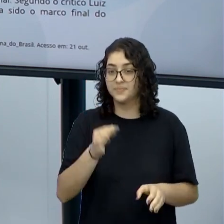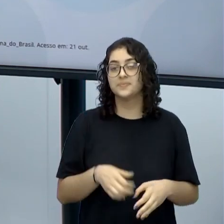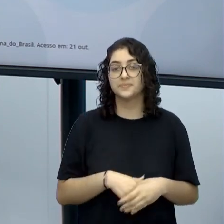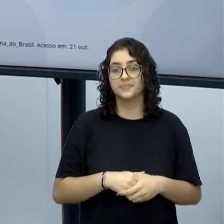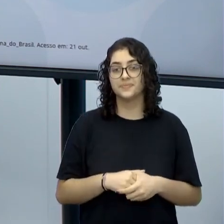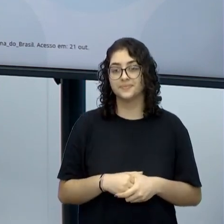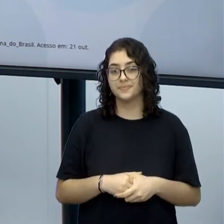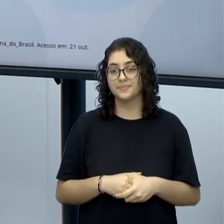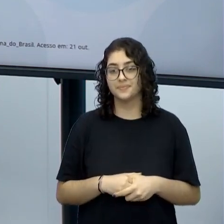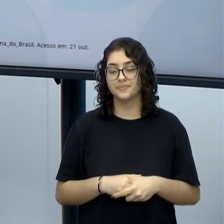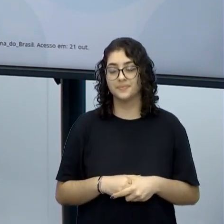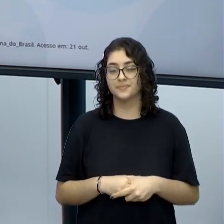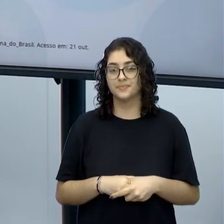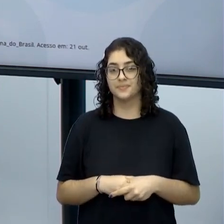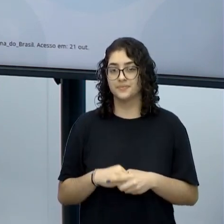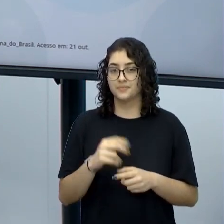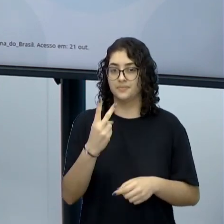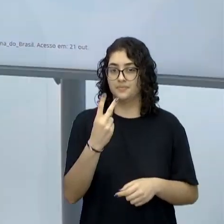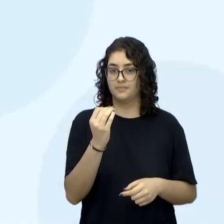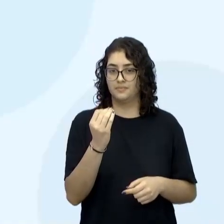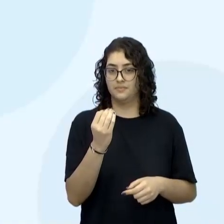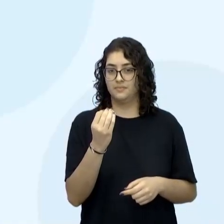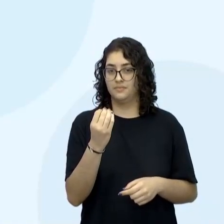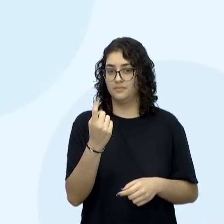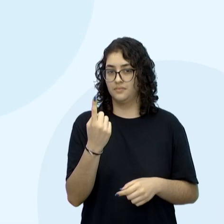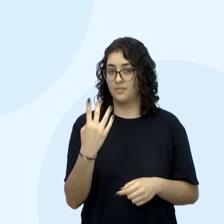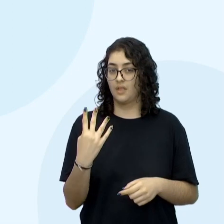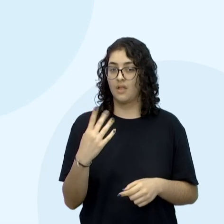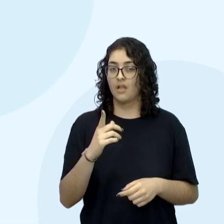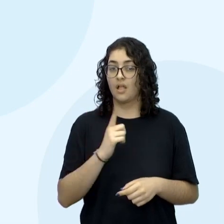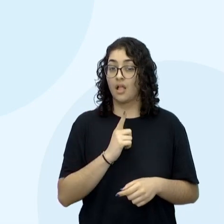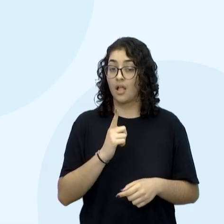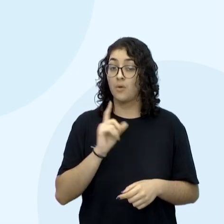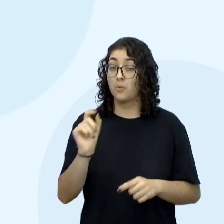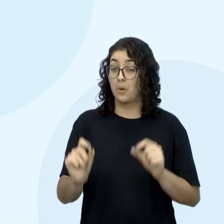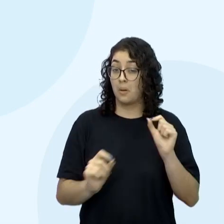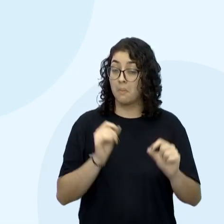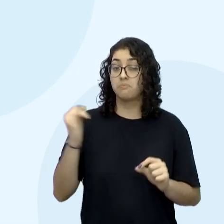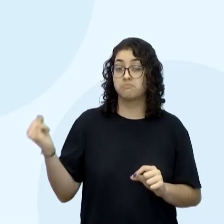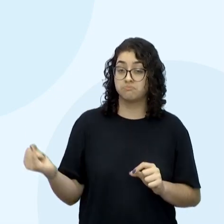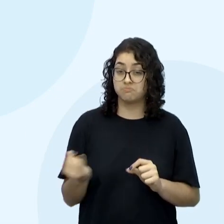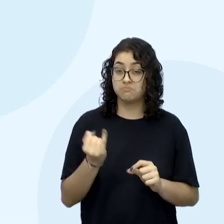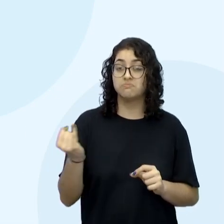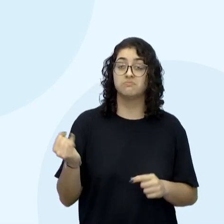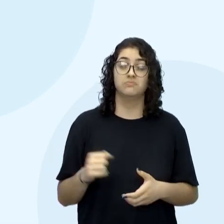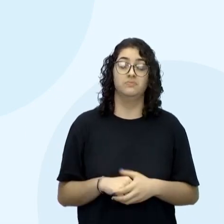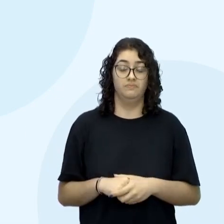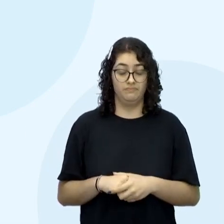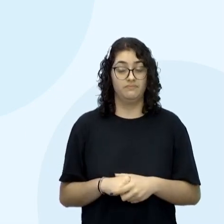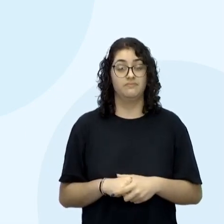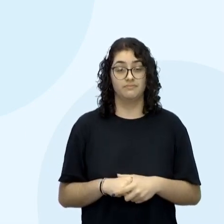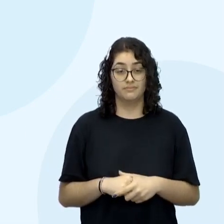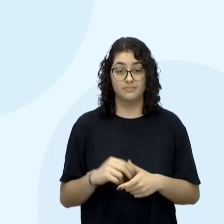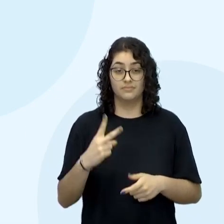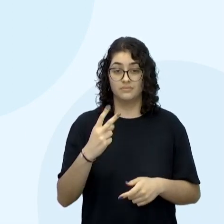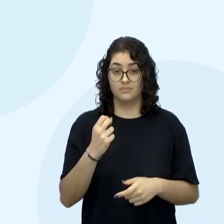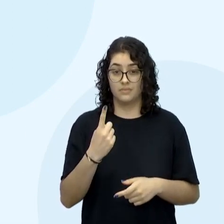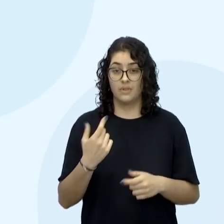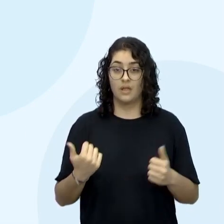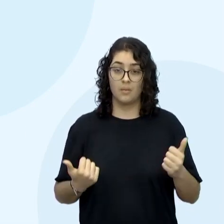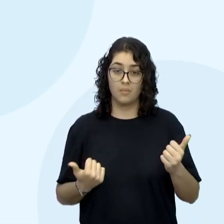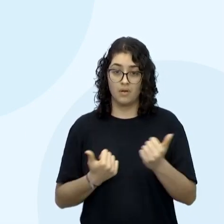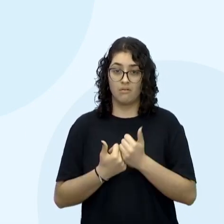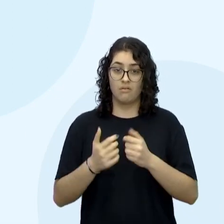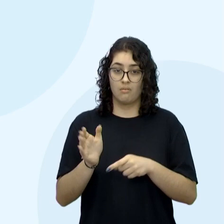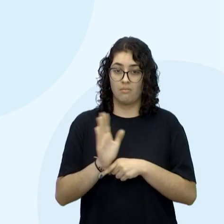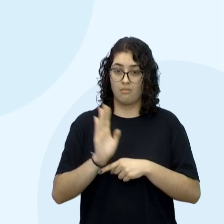Tá bom? Então, em 2014, aí vem uma coisa que é importantíssima para nós. Em 2014, em apoio ao cinema